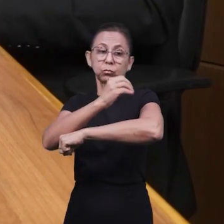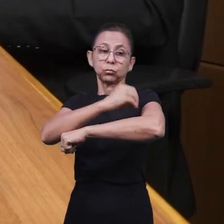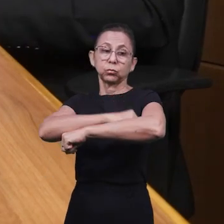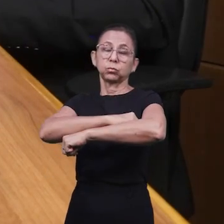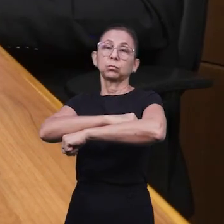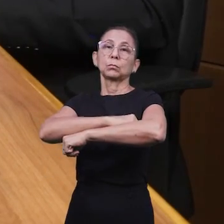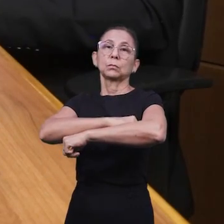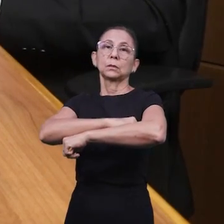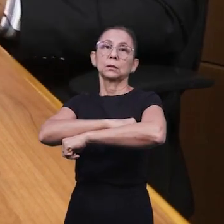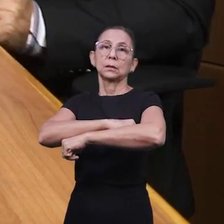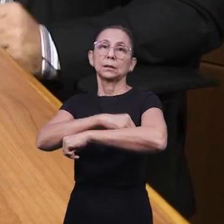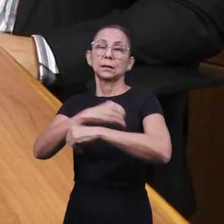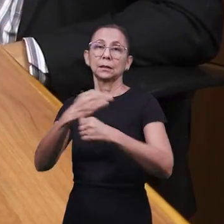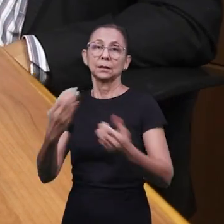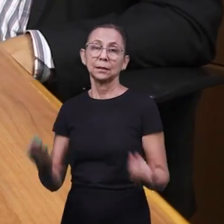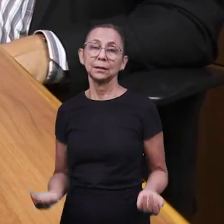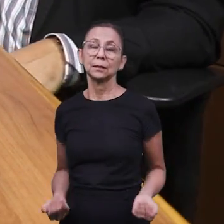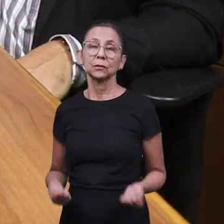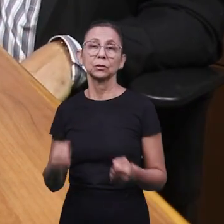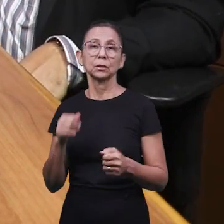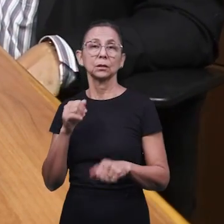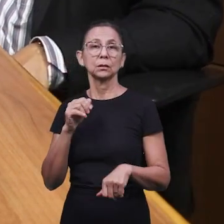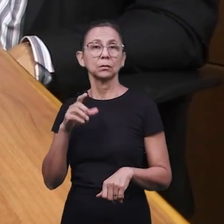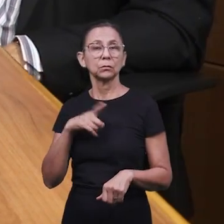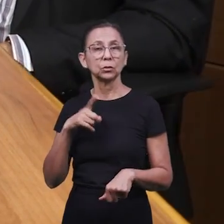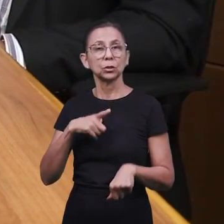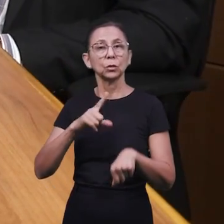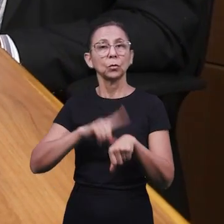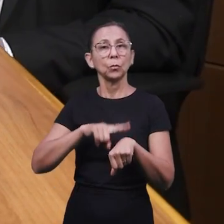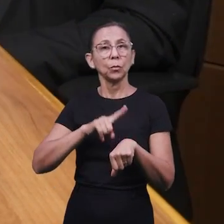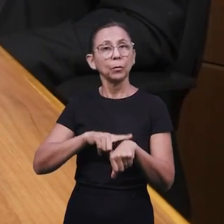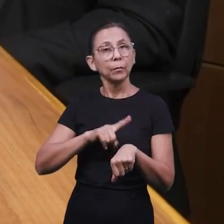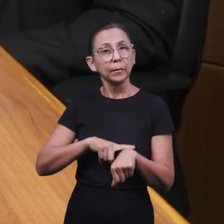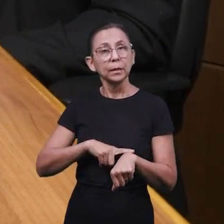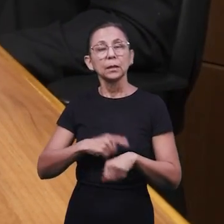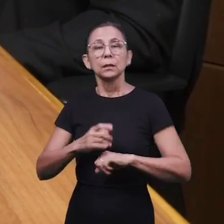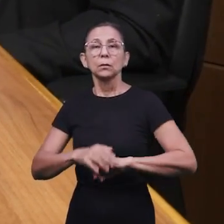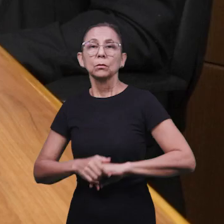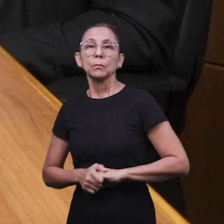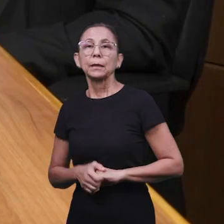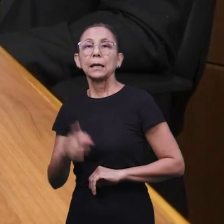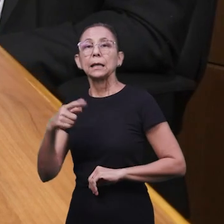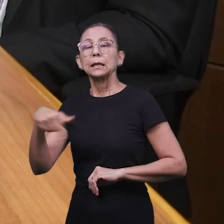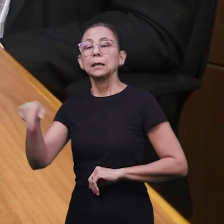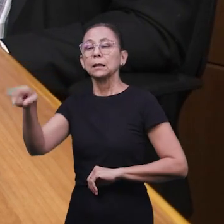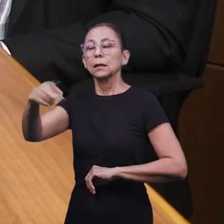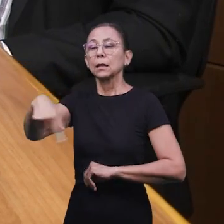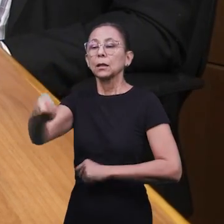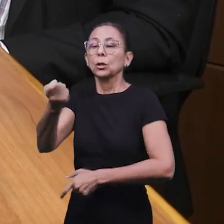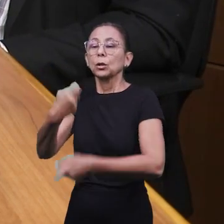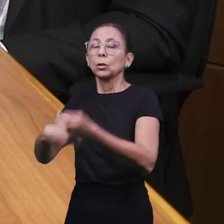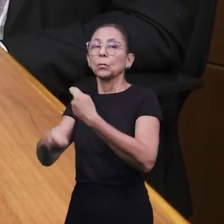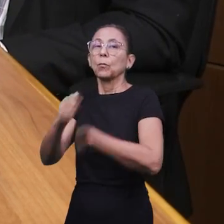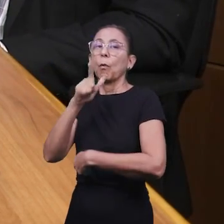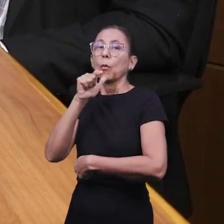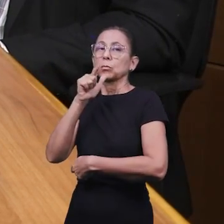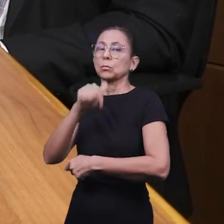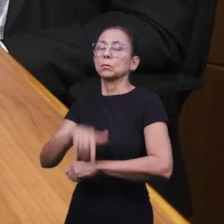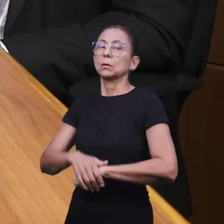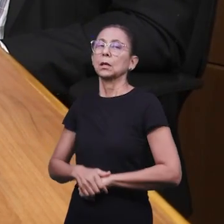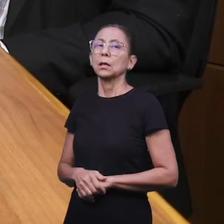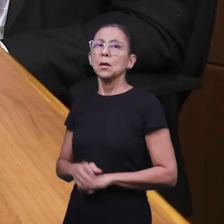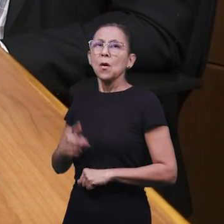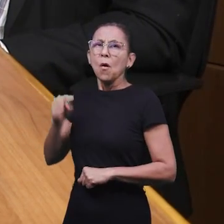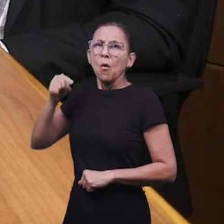moças irem ao poço. E não era uma tarefa fácil. E não eram poucas moças. Não eram poucas. O poço era fundo,